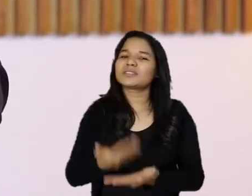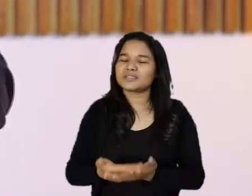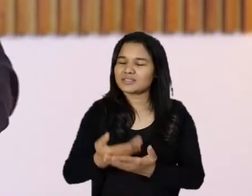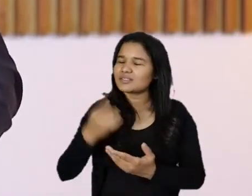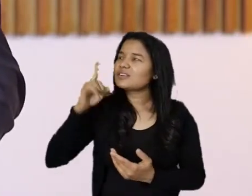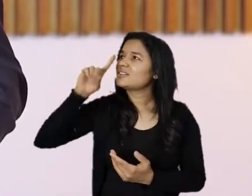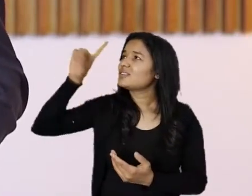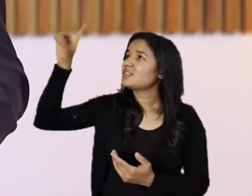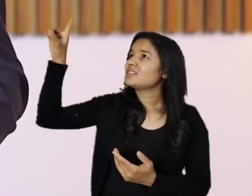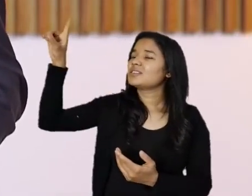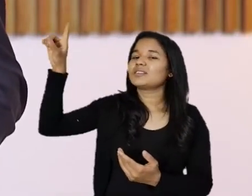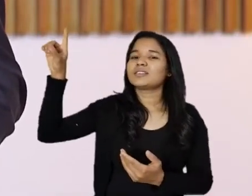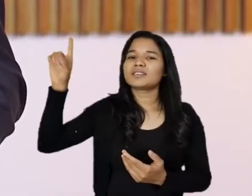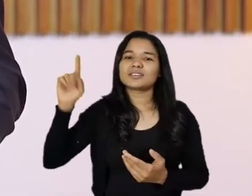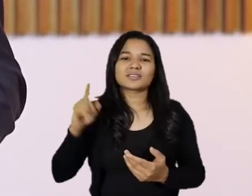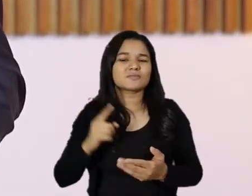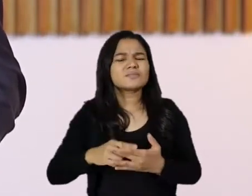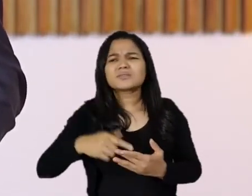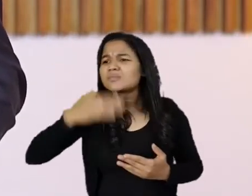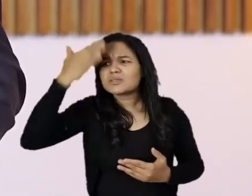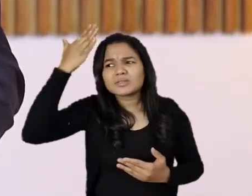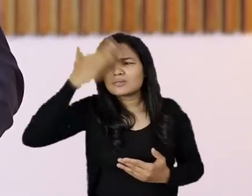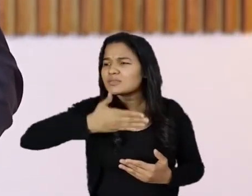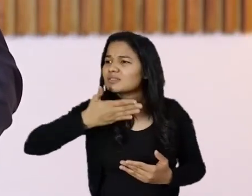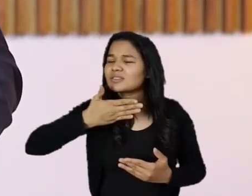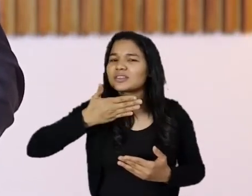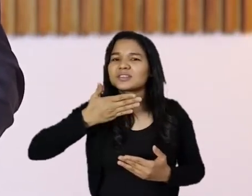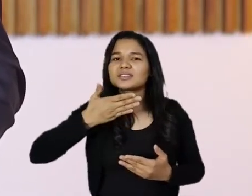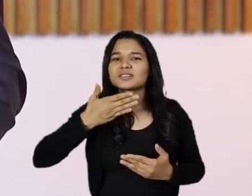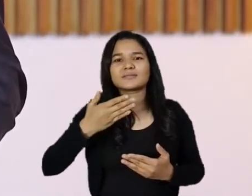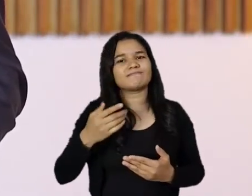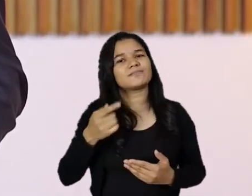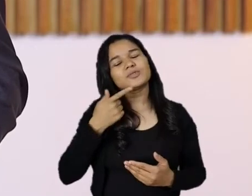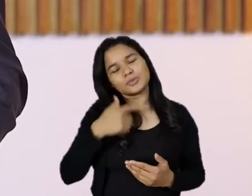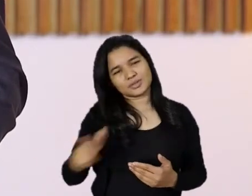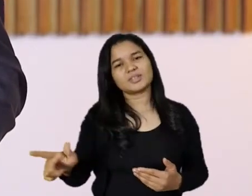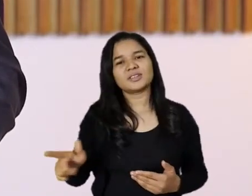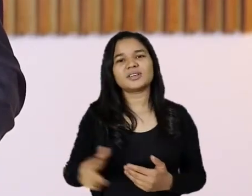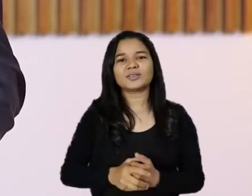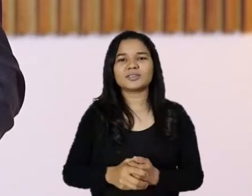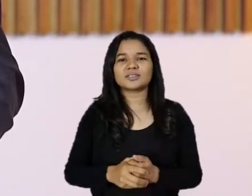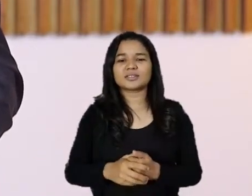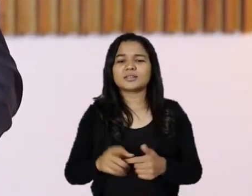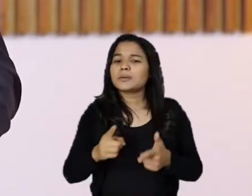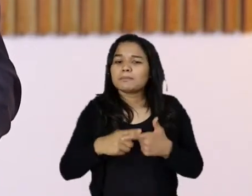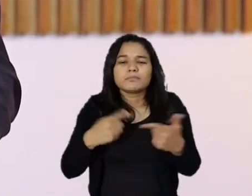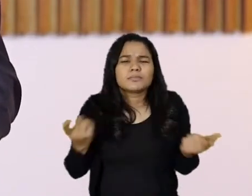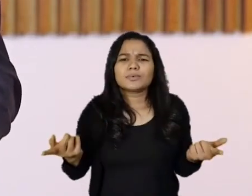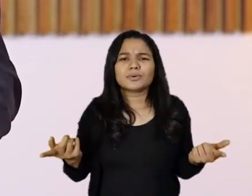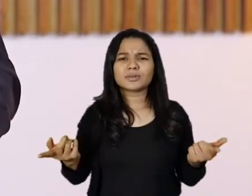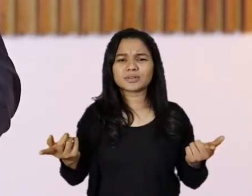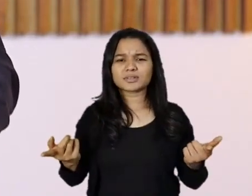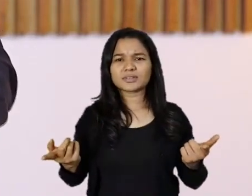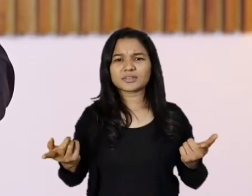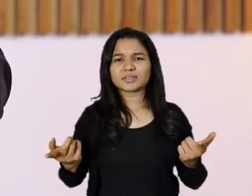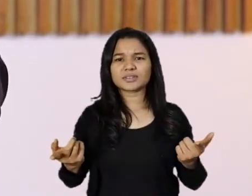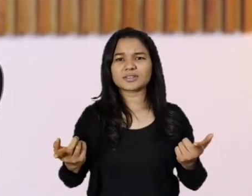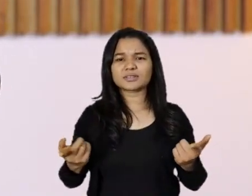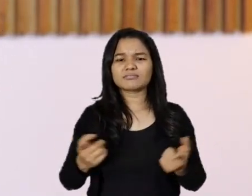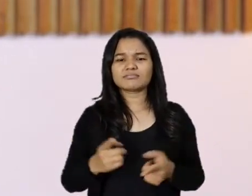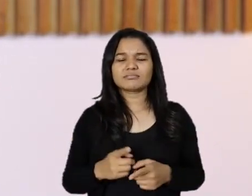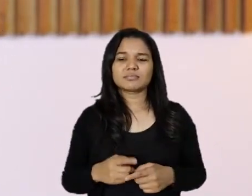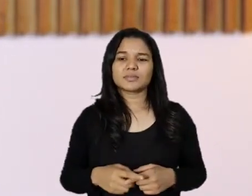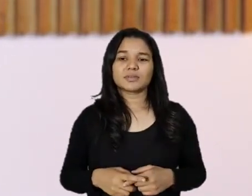palpáveis, visíveis de que iria acontecer. Por quê? Qual era o argumento mais forte dos incrédulos? É que nunca